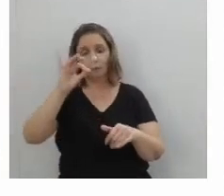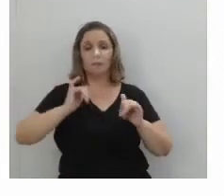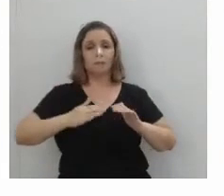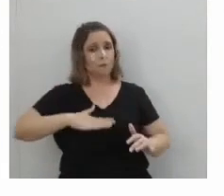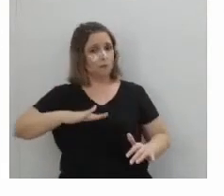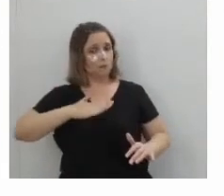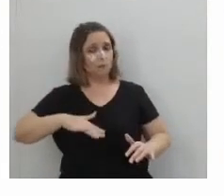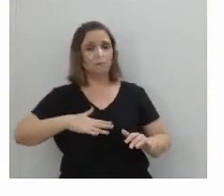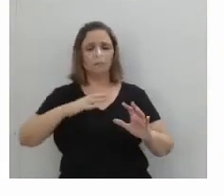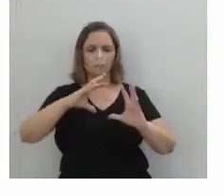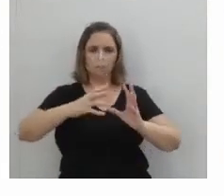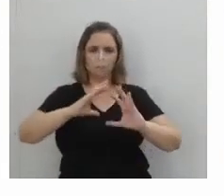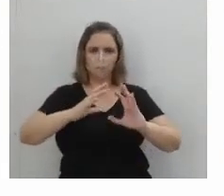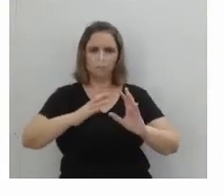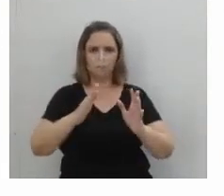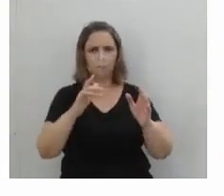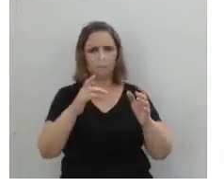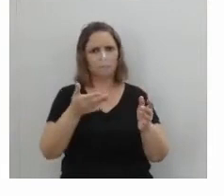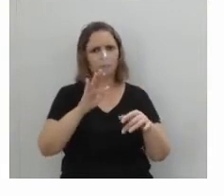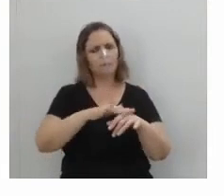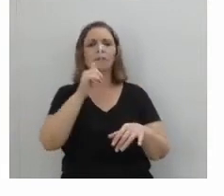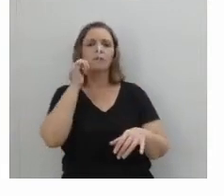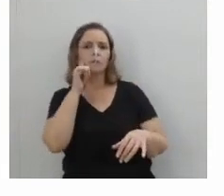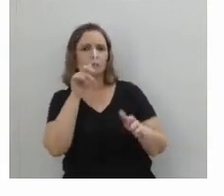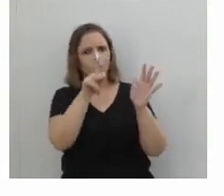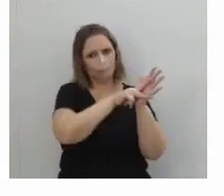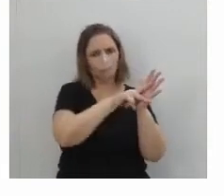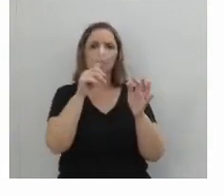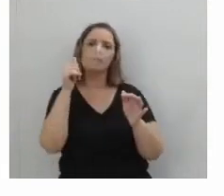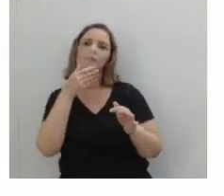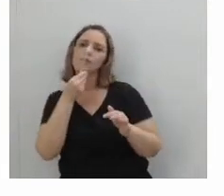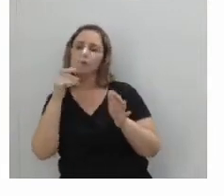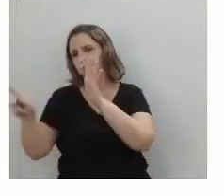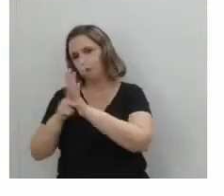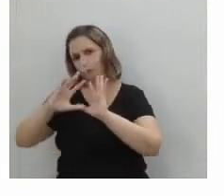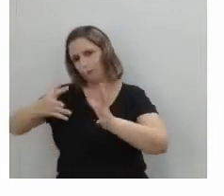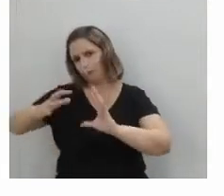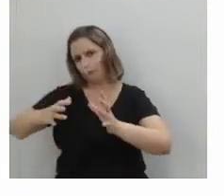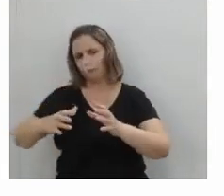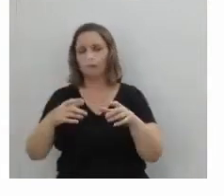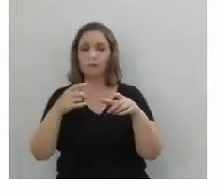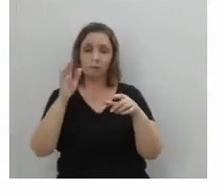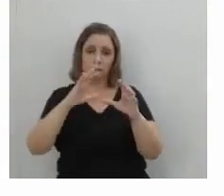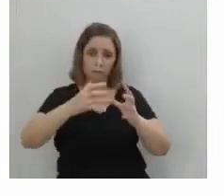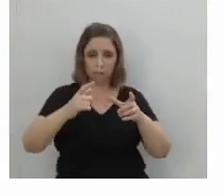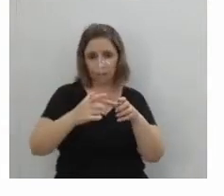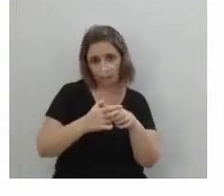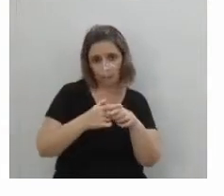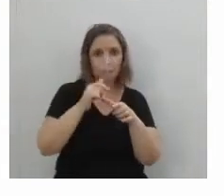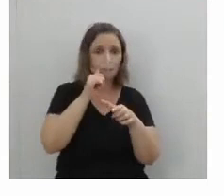tamanho da bola é diferente, varia para o time masculino e para a equipe feminina. O feminino é menor do que o